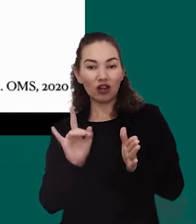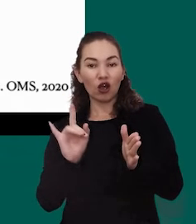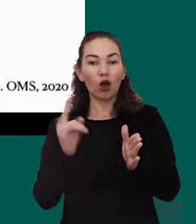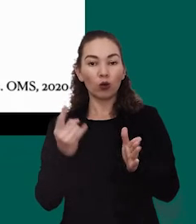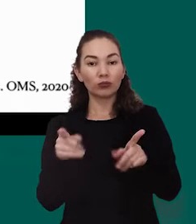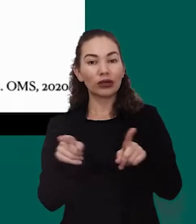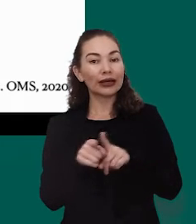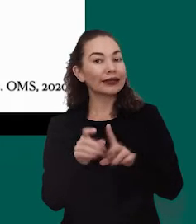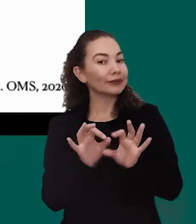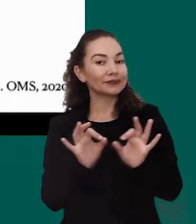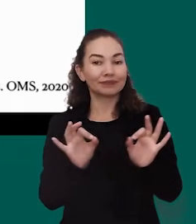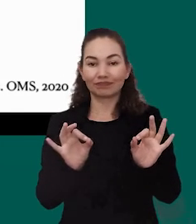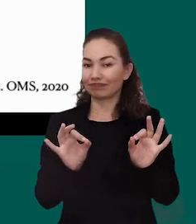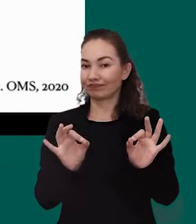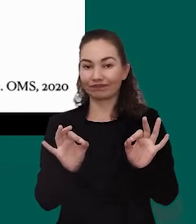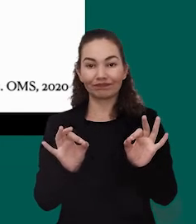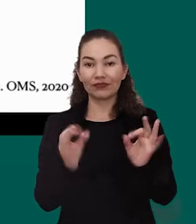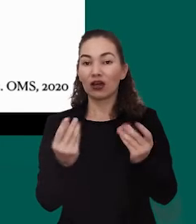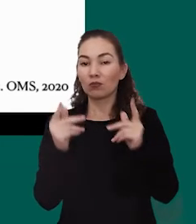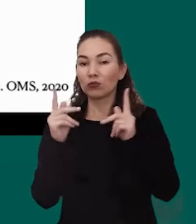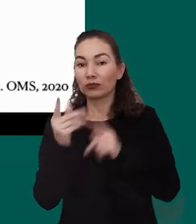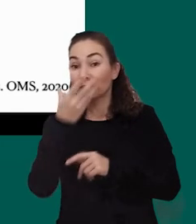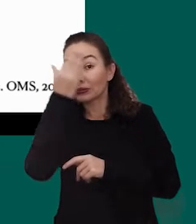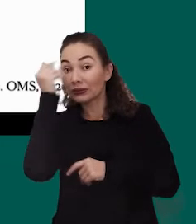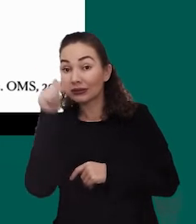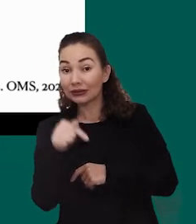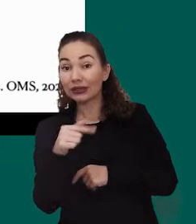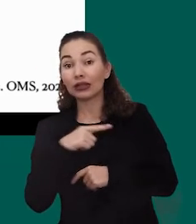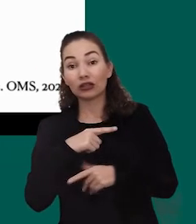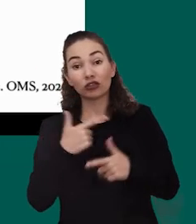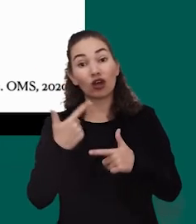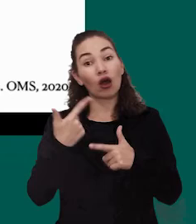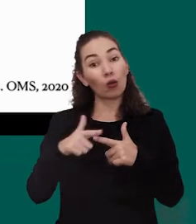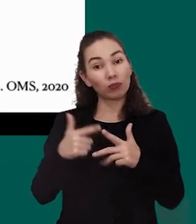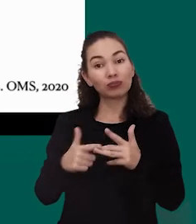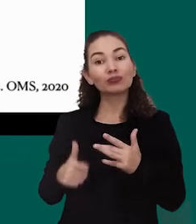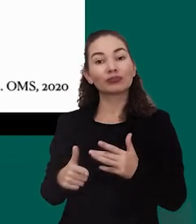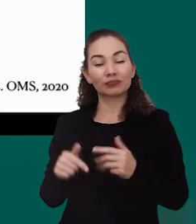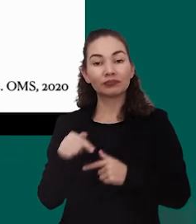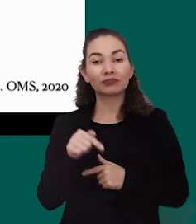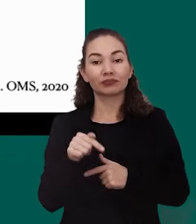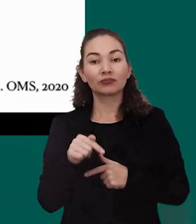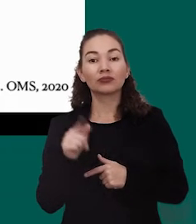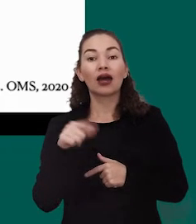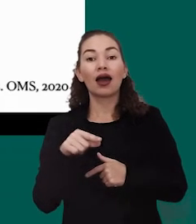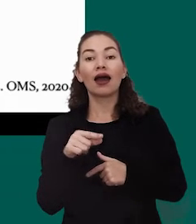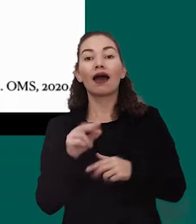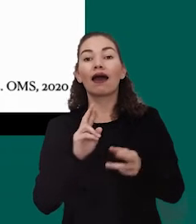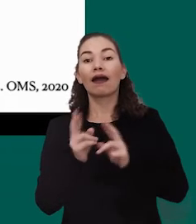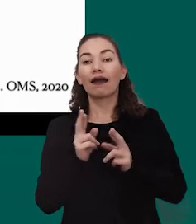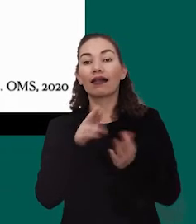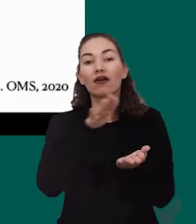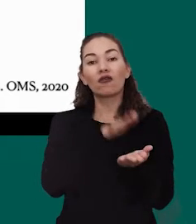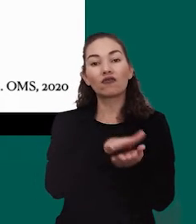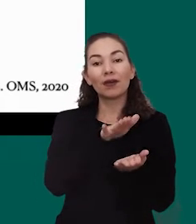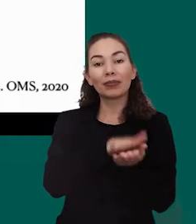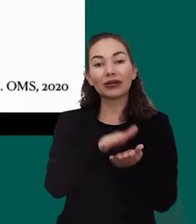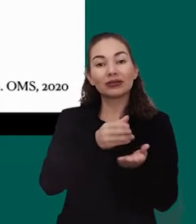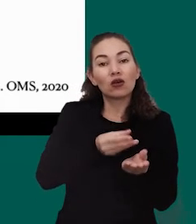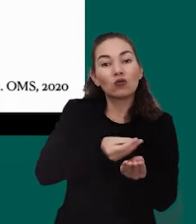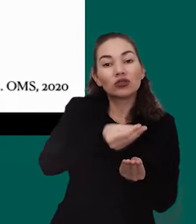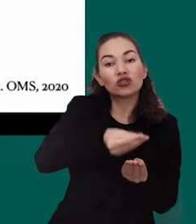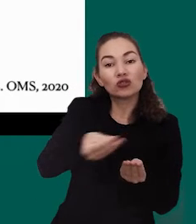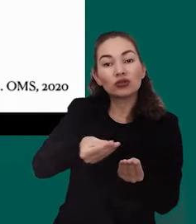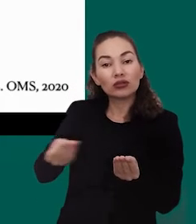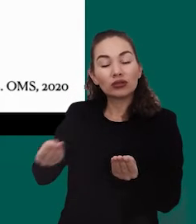tão simples, né? E muita gente esqueceu que ela poderia ser uma etapa muito importante, é a etapa relacionada à fabricação e distribuição, e a gente vive um pouco